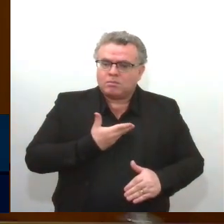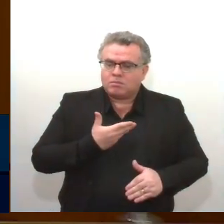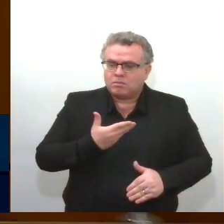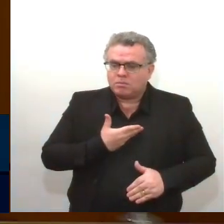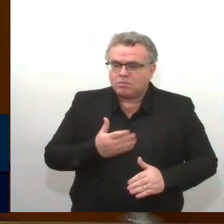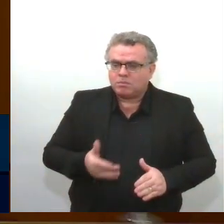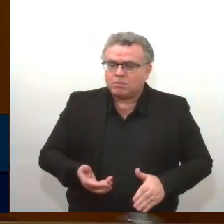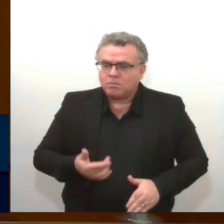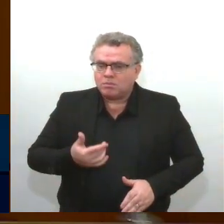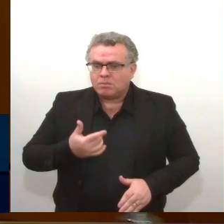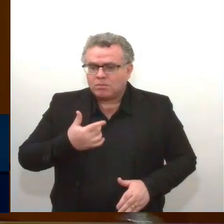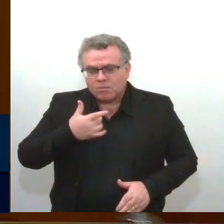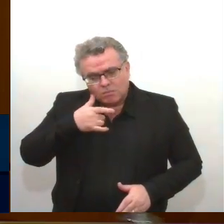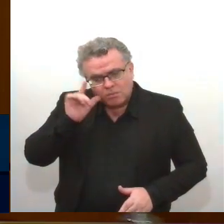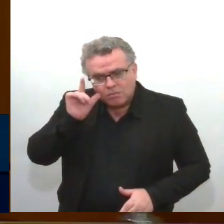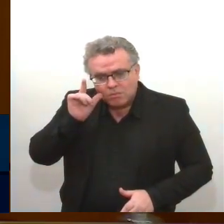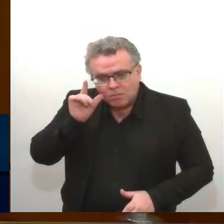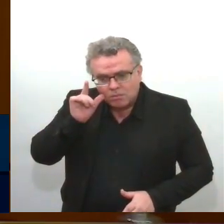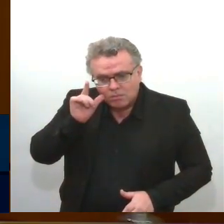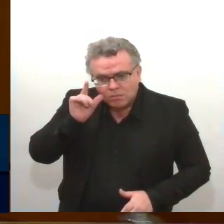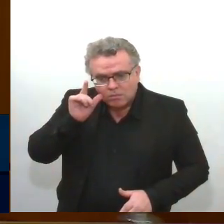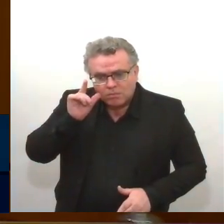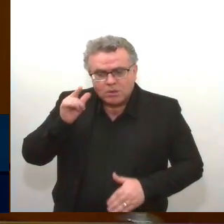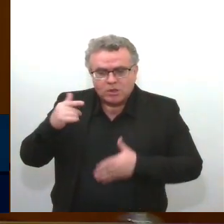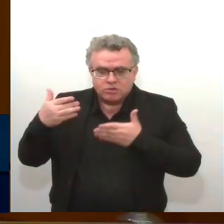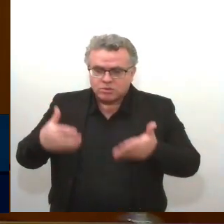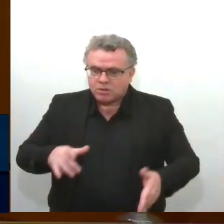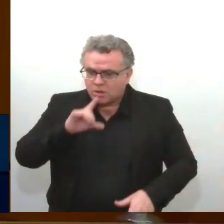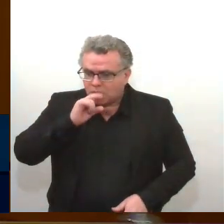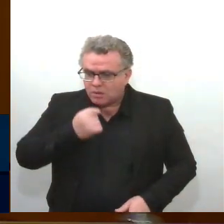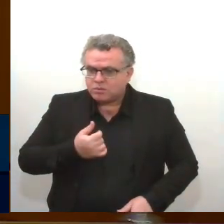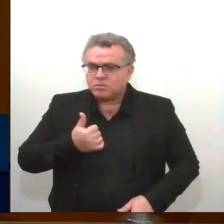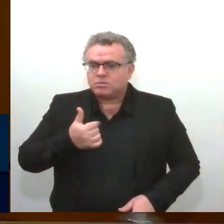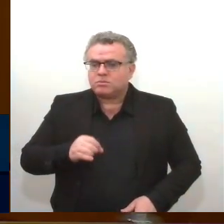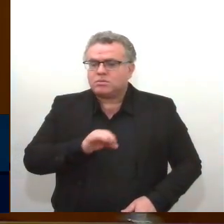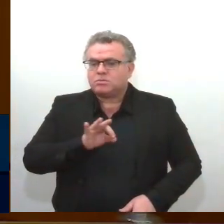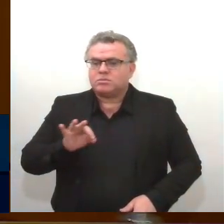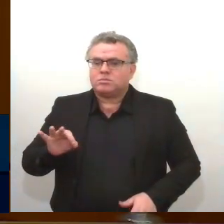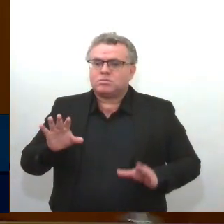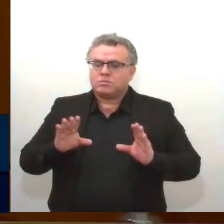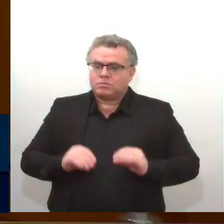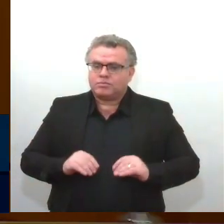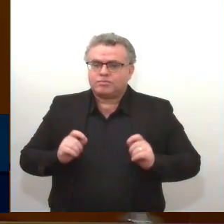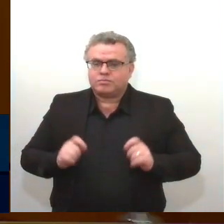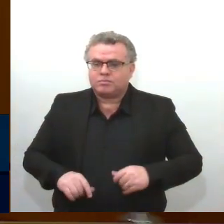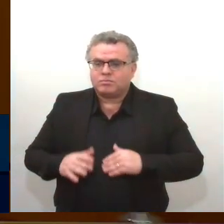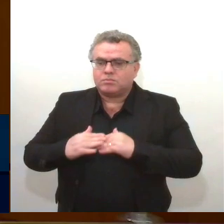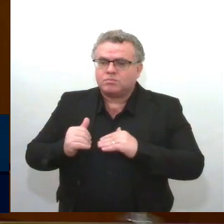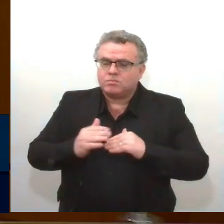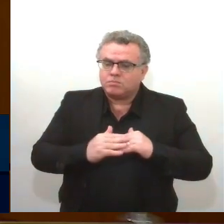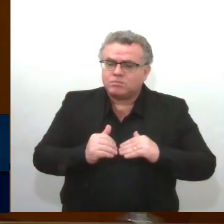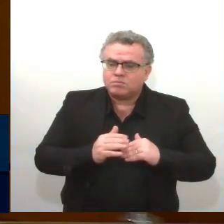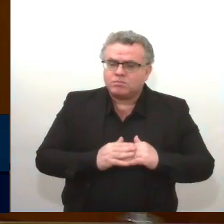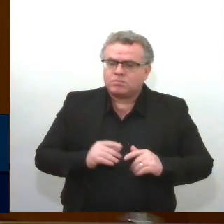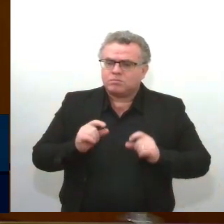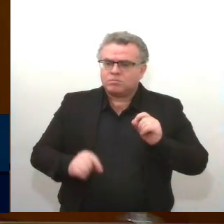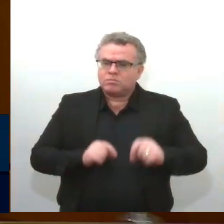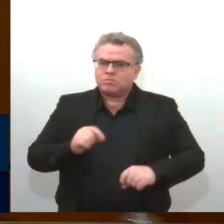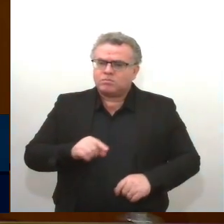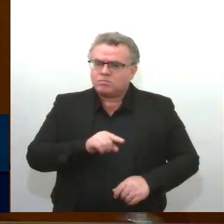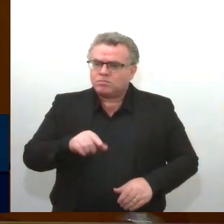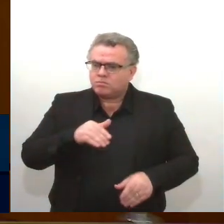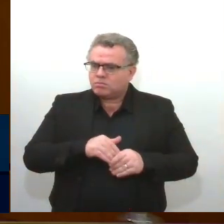noite e graças a Deus as pessoas nos acolhendo bem inclusive pessoas que não votaram me viam na rua me